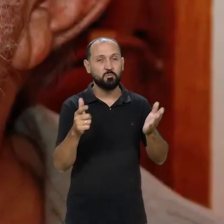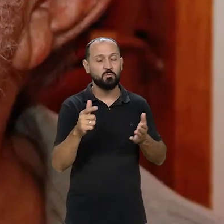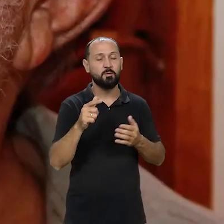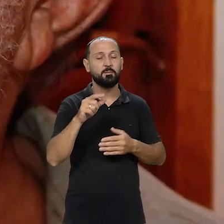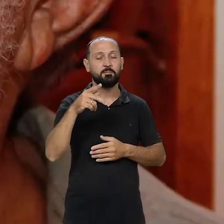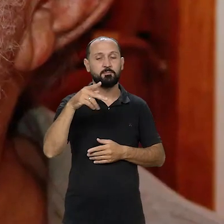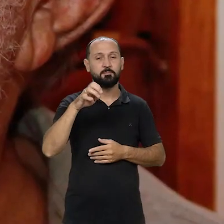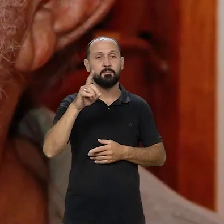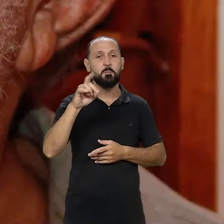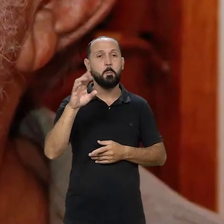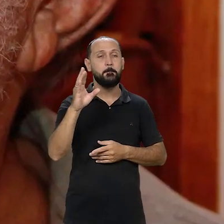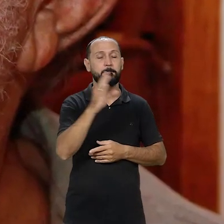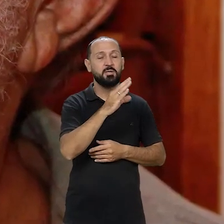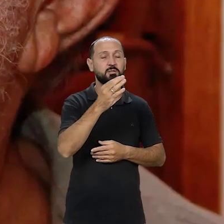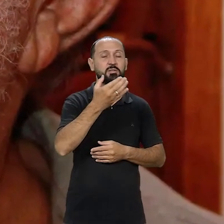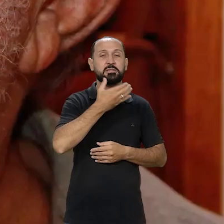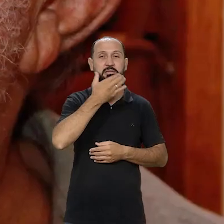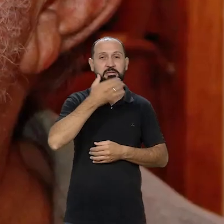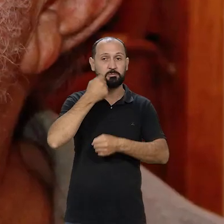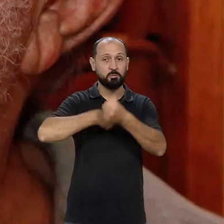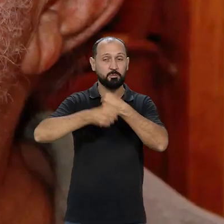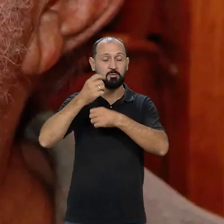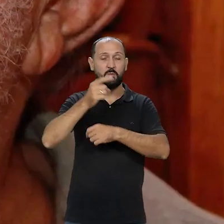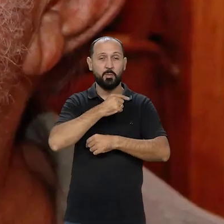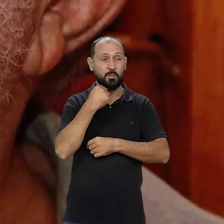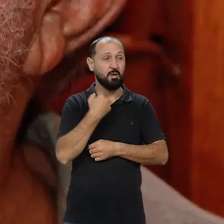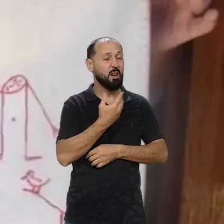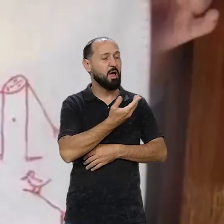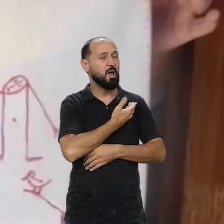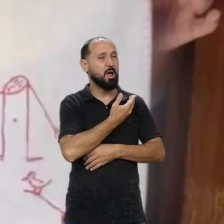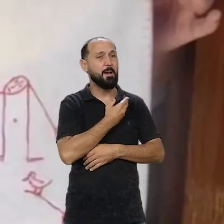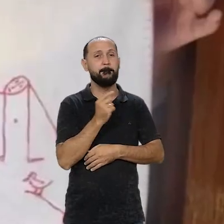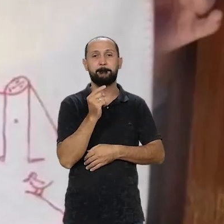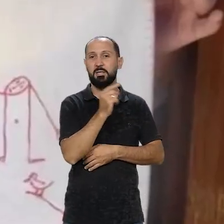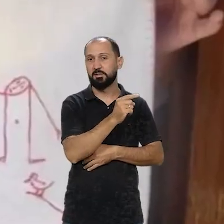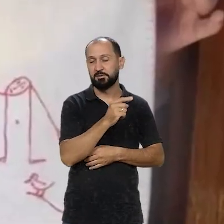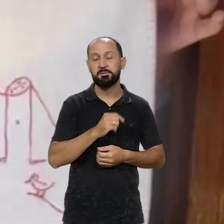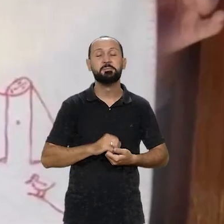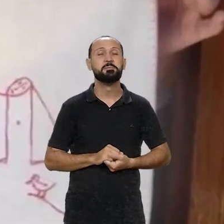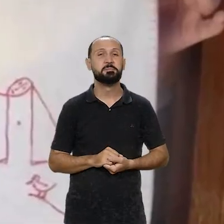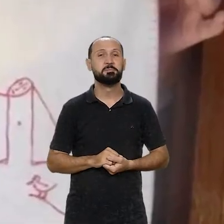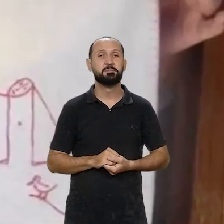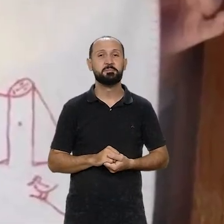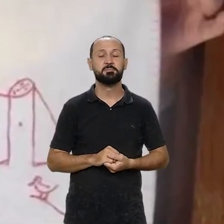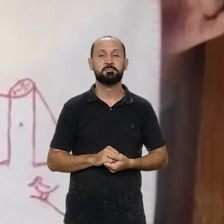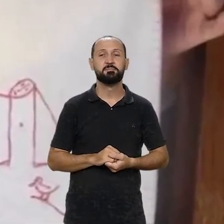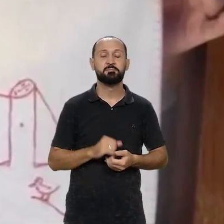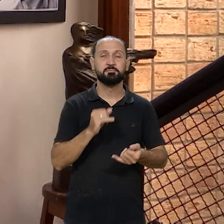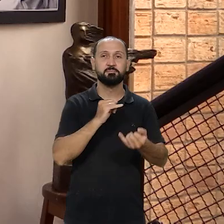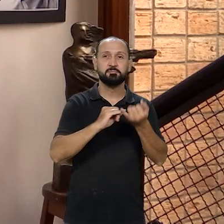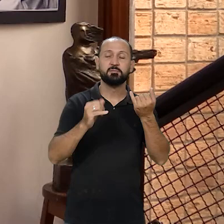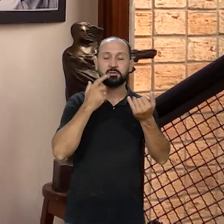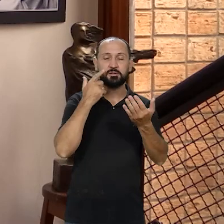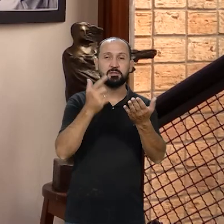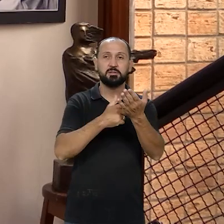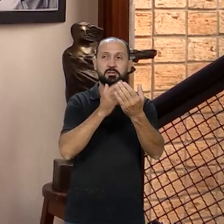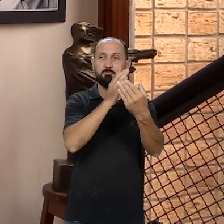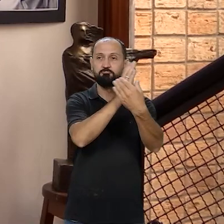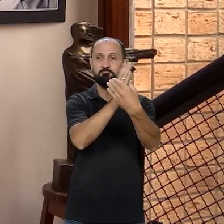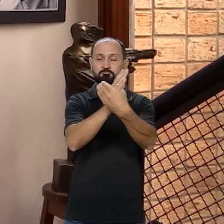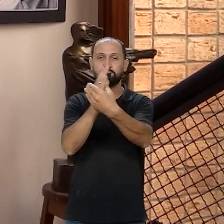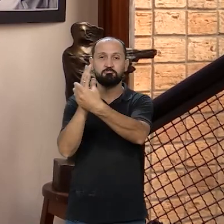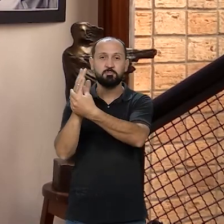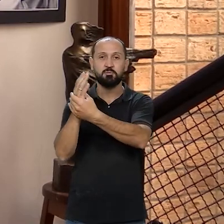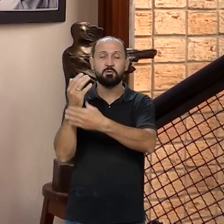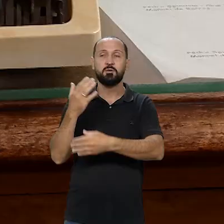O jornalista Pedro Espíndola, que faleceu em dezembro do ano passado, era grande amigo do poeta Manuel de Barros. Parte do acervo do